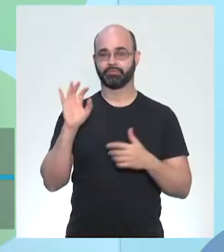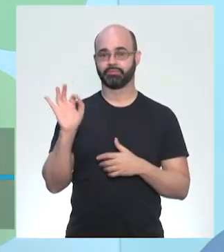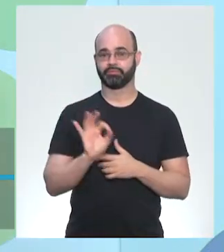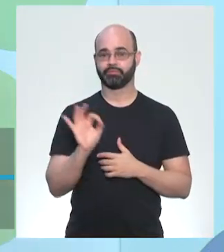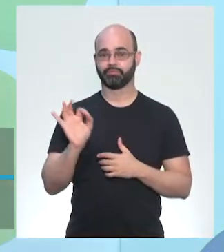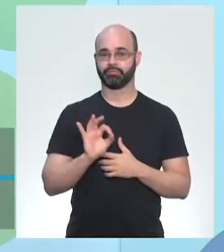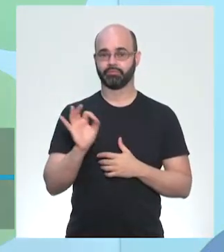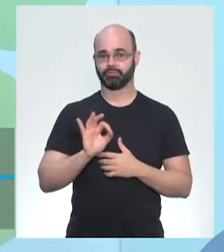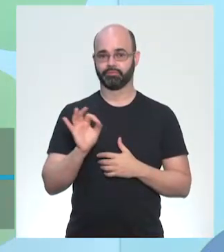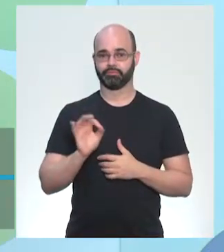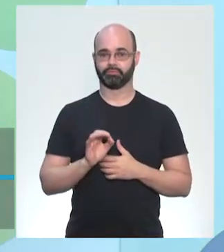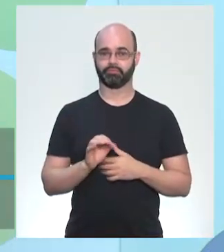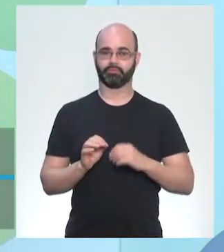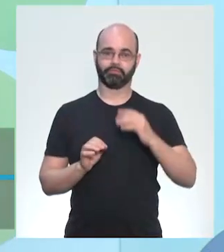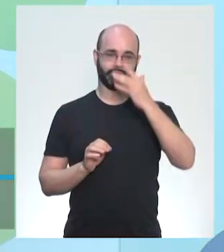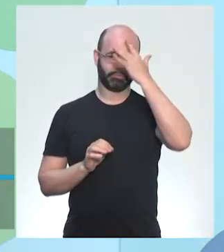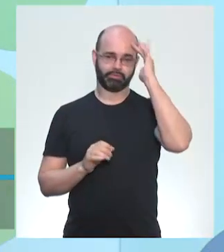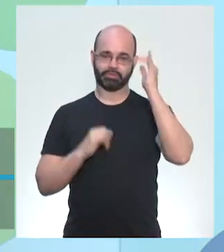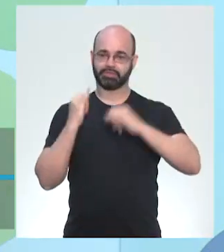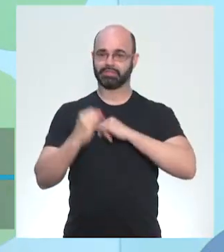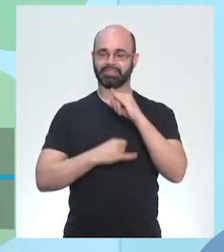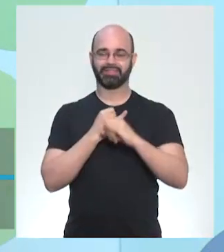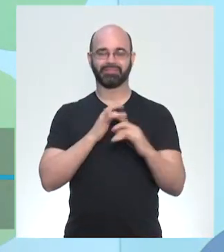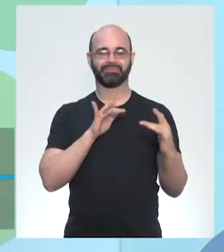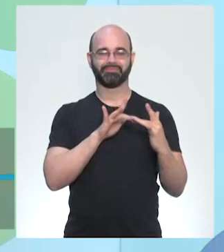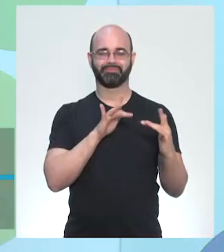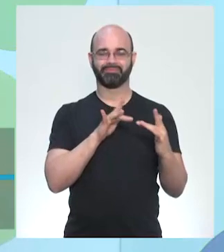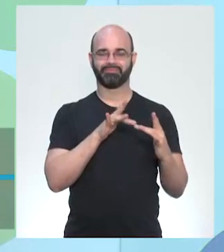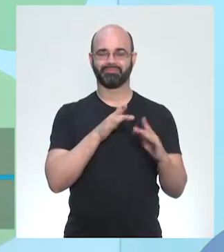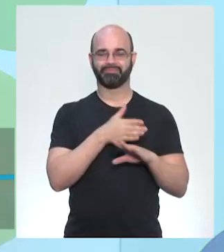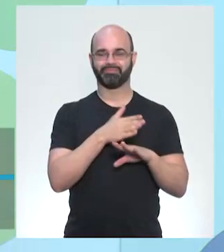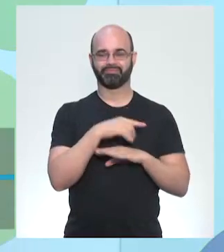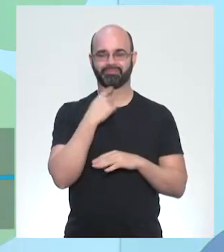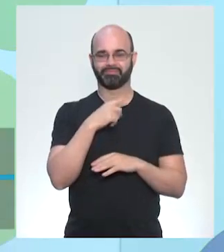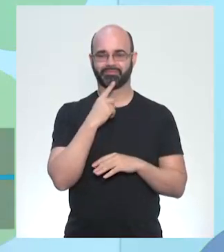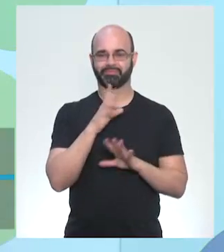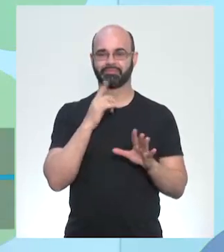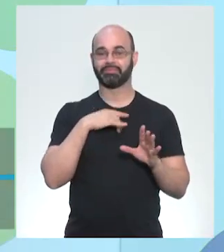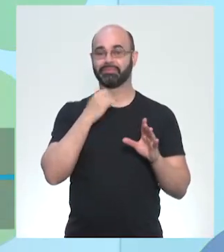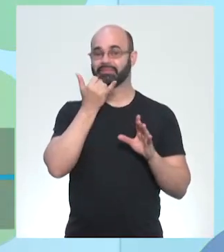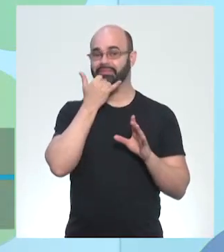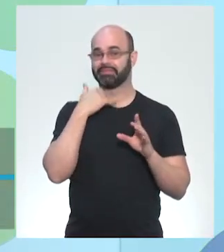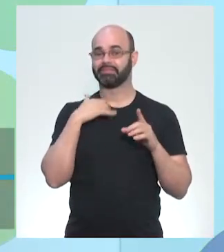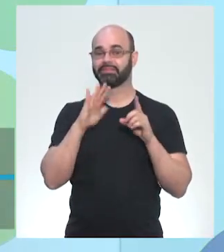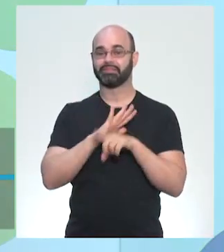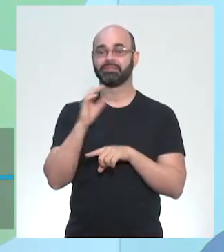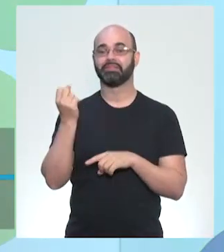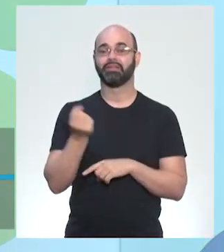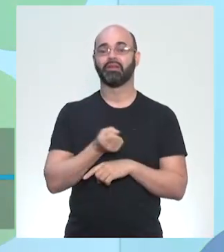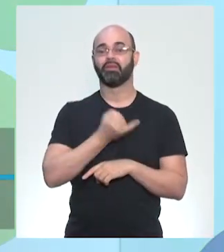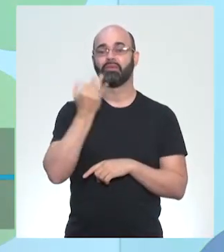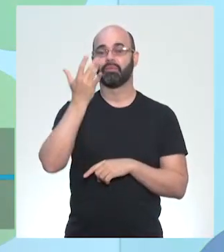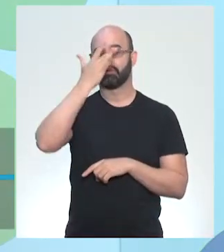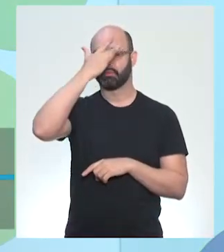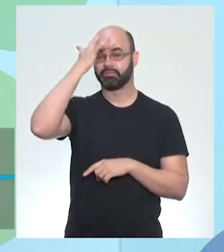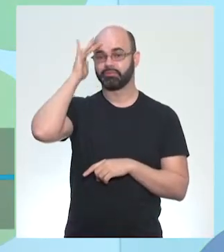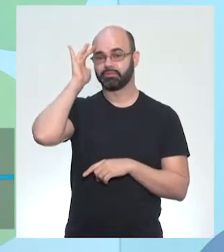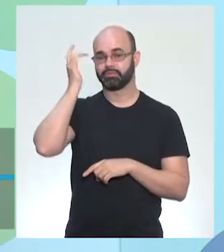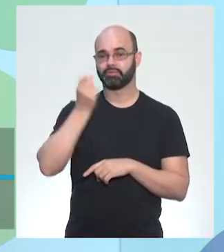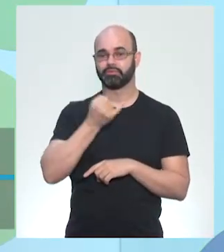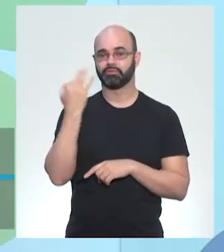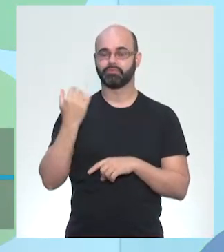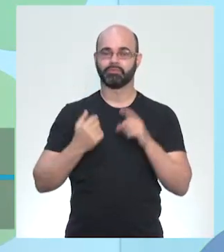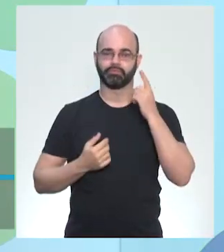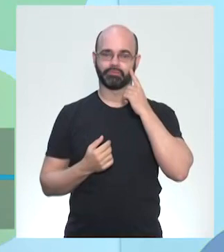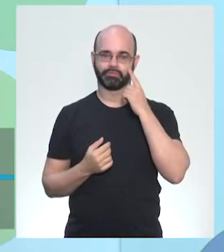porcentagem o pessoal que não tem acesso à internet, mas a Legal. pergunta é quantos habitantes vocês teriam que ter transformado, tá certo? Mas tudo bem,